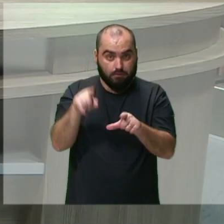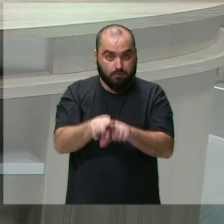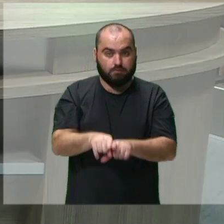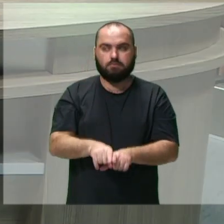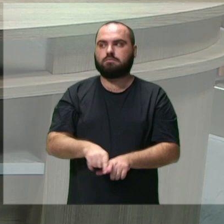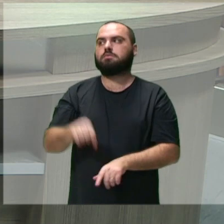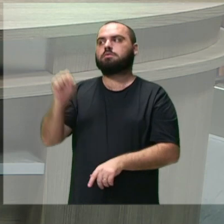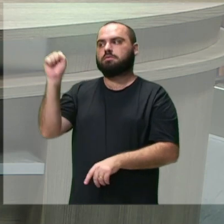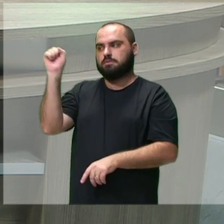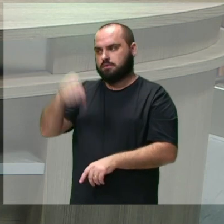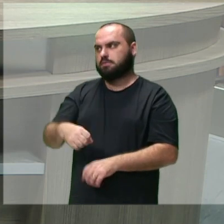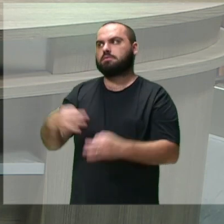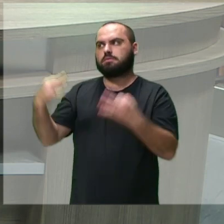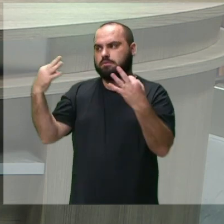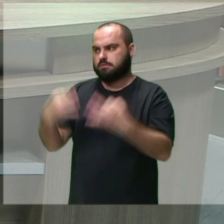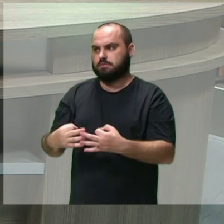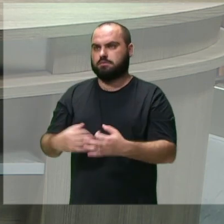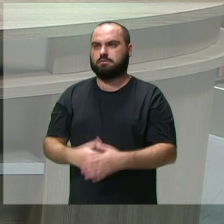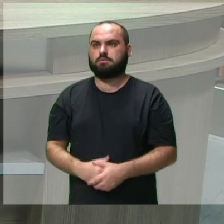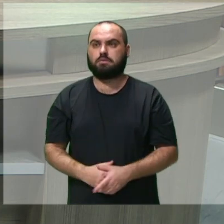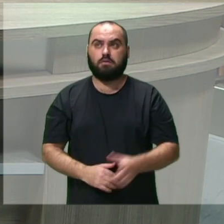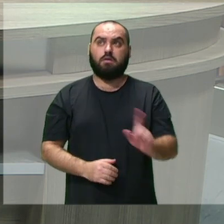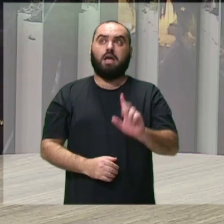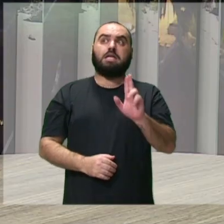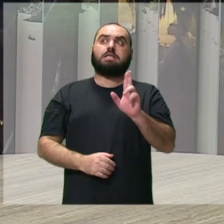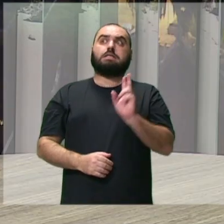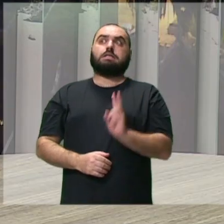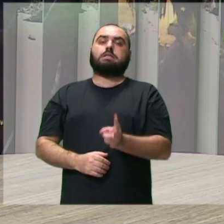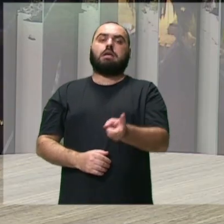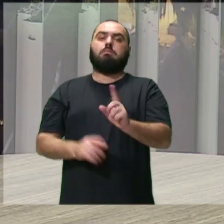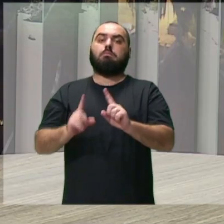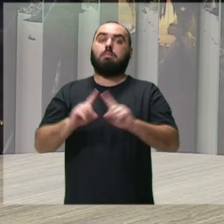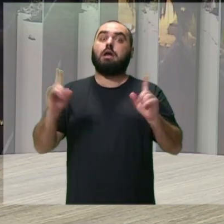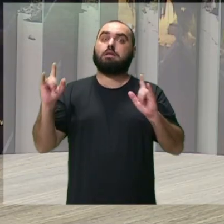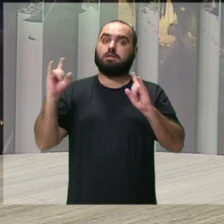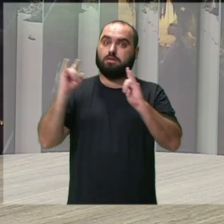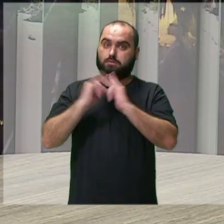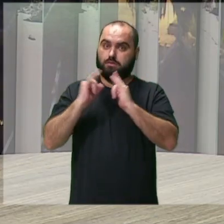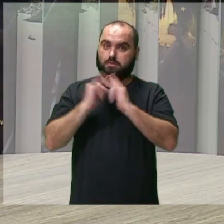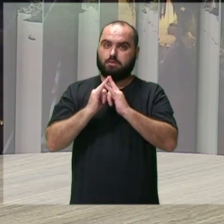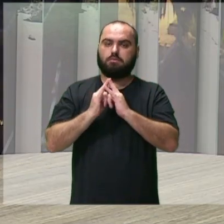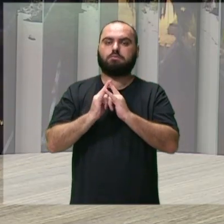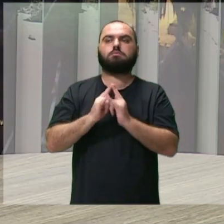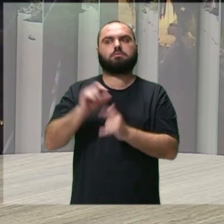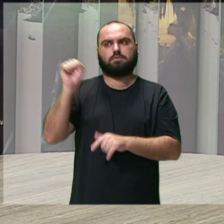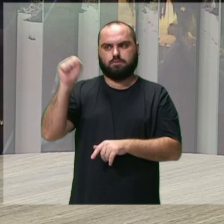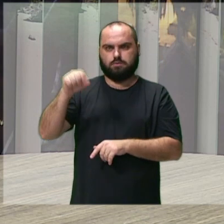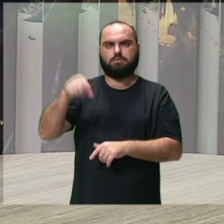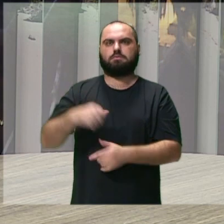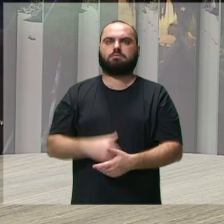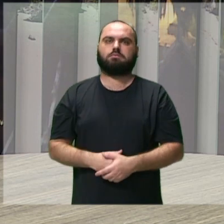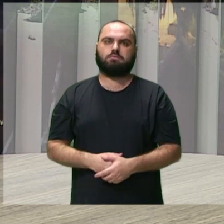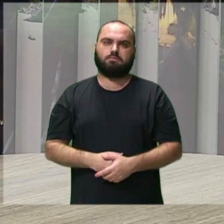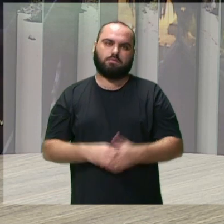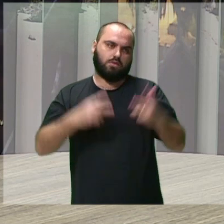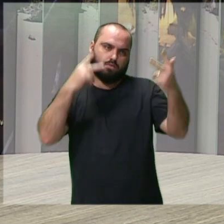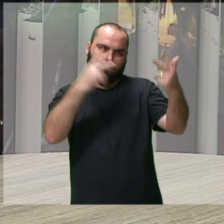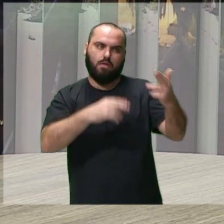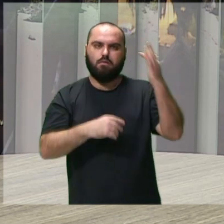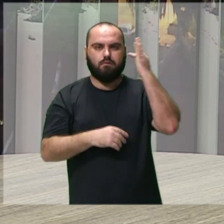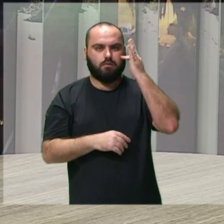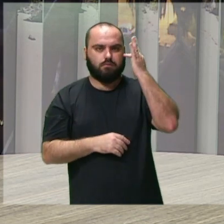certeza. Não é sempre que isso acontece, sim. Mas quando é instituição, sim. Como foi o caso da